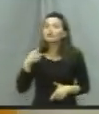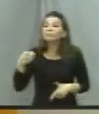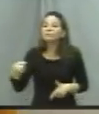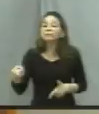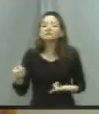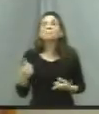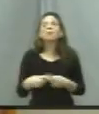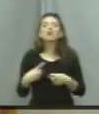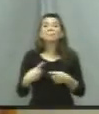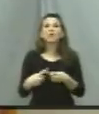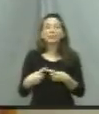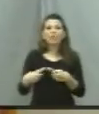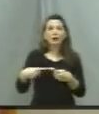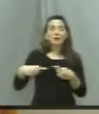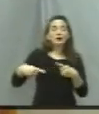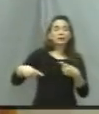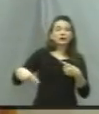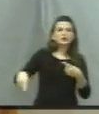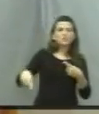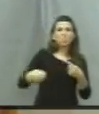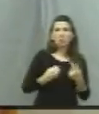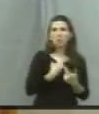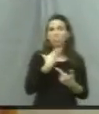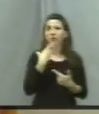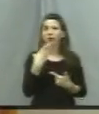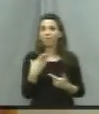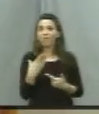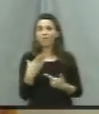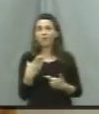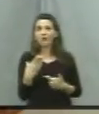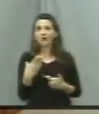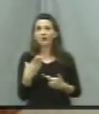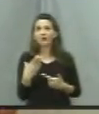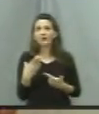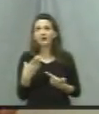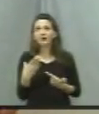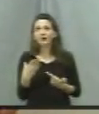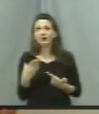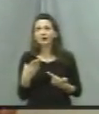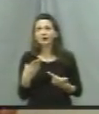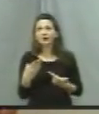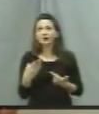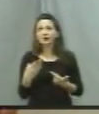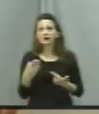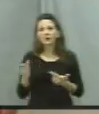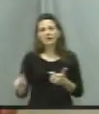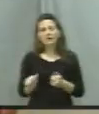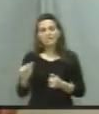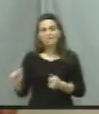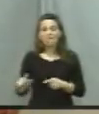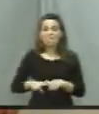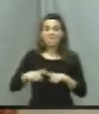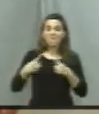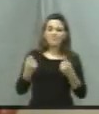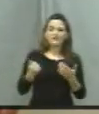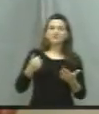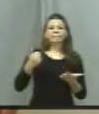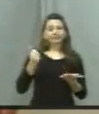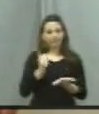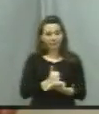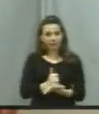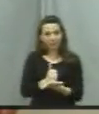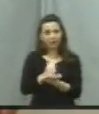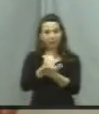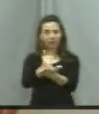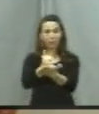oposição ao que está sendo bom para a nossa cidade, nós estaríamos também lá, mas não, nós apoiamos a